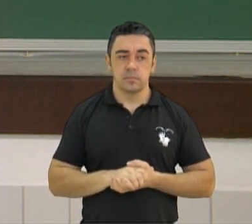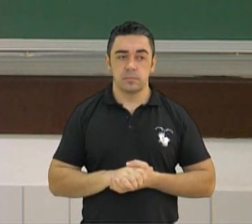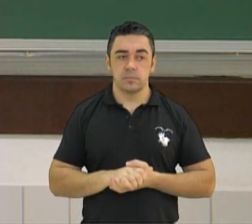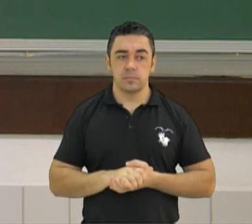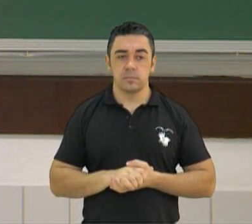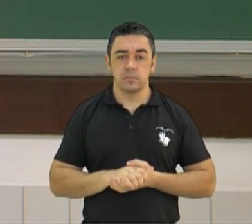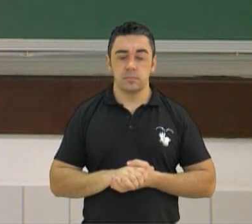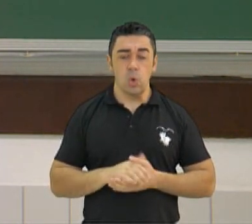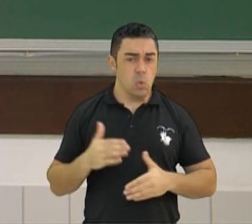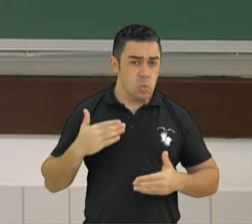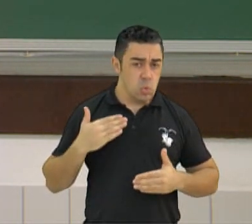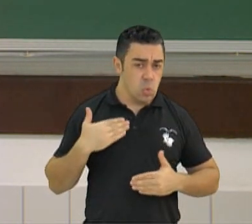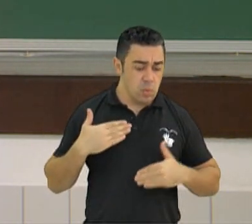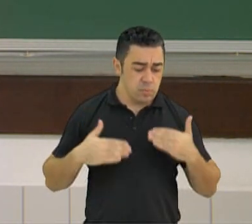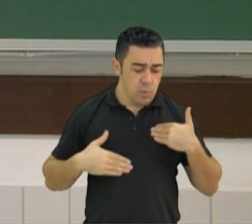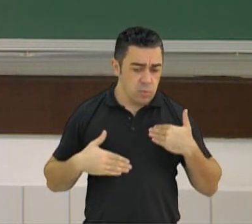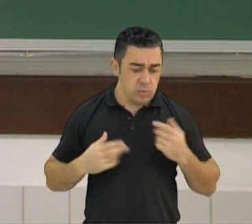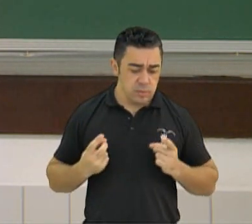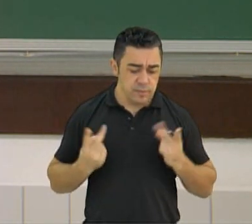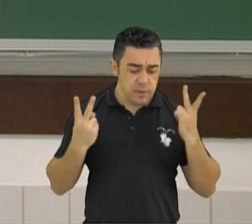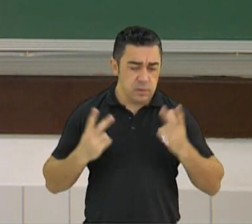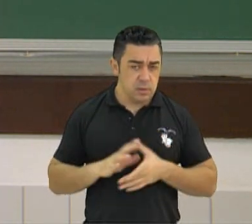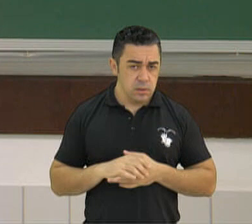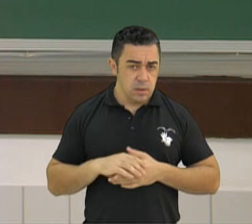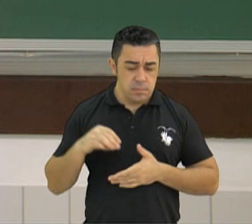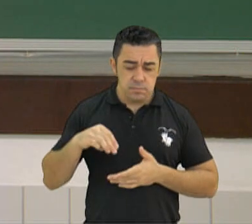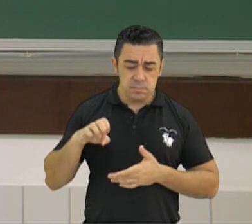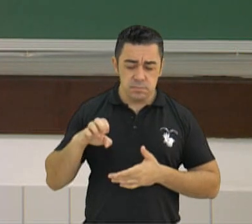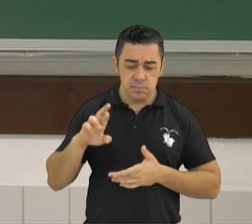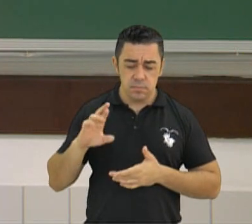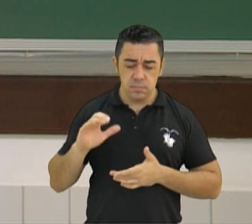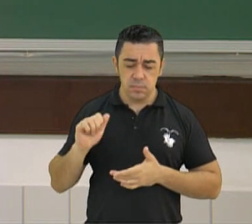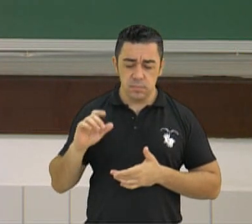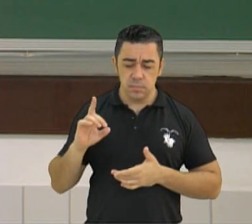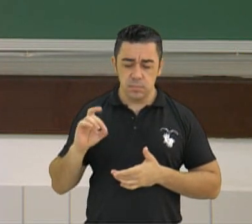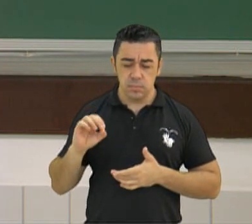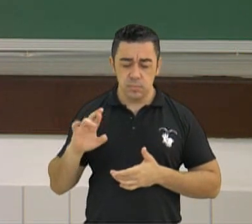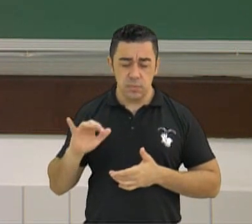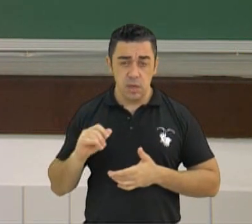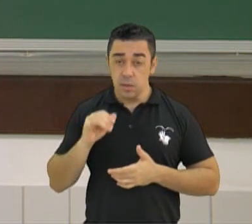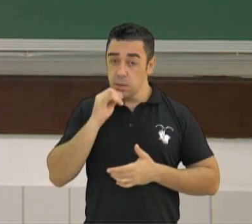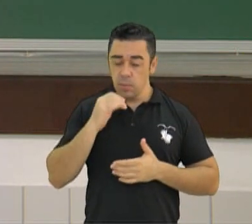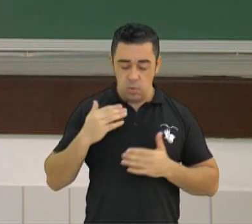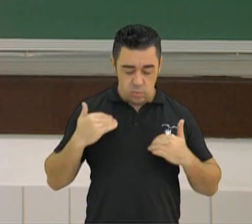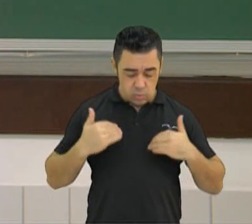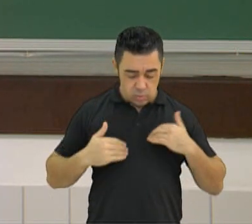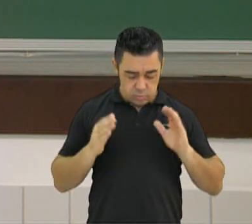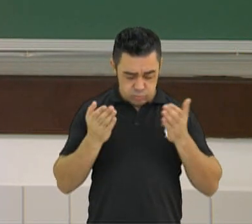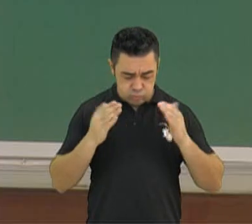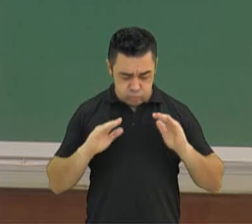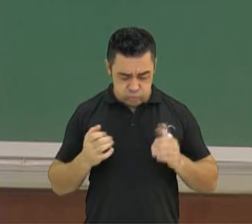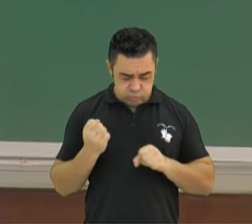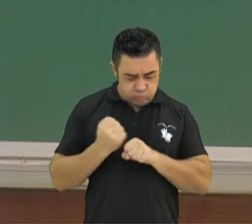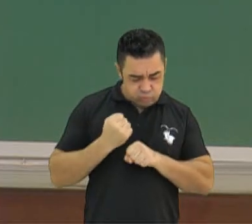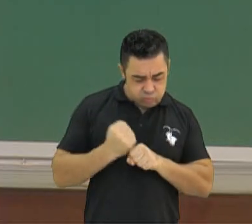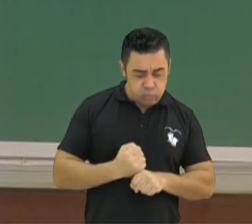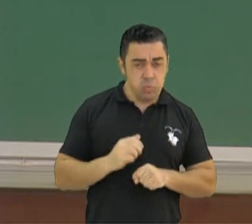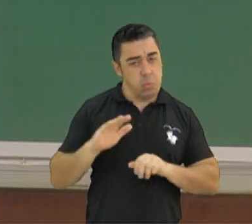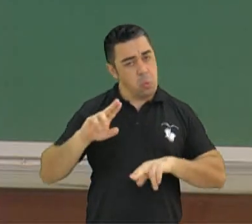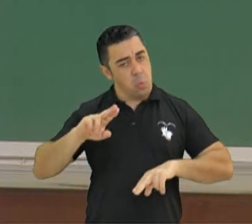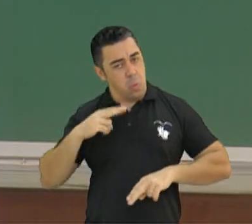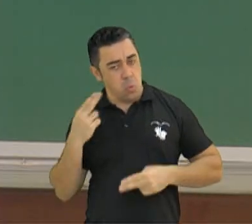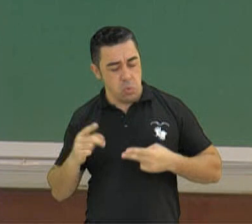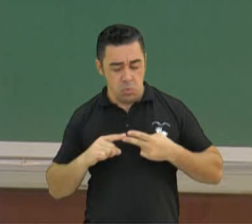O corpo enquanto mercadoria. Então, esse corpo que é esculpido, que sofre intervenções para